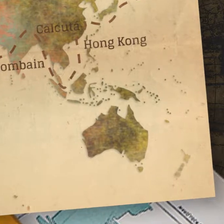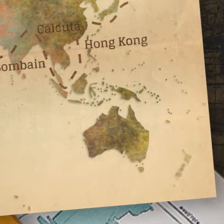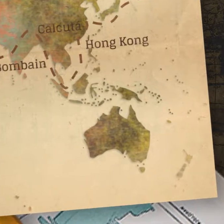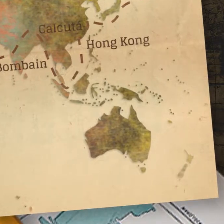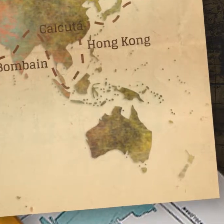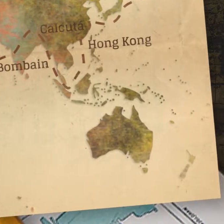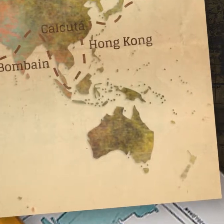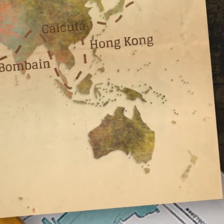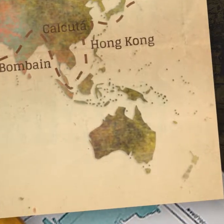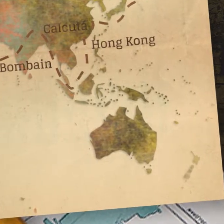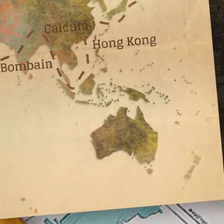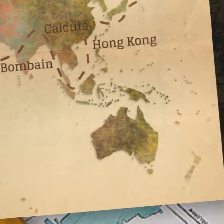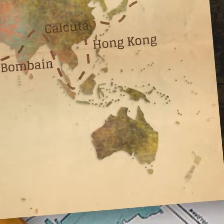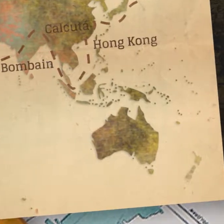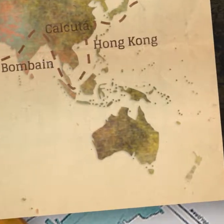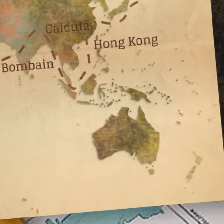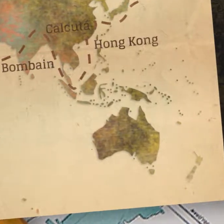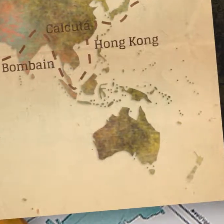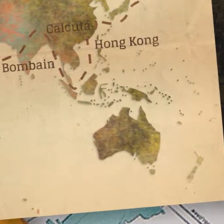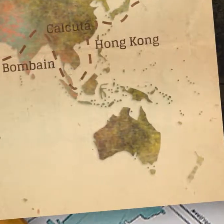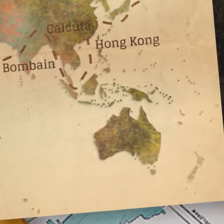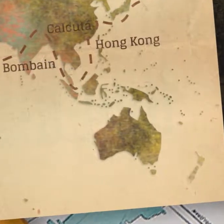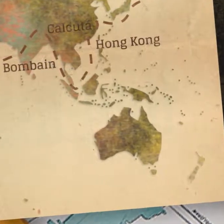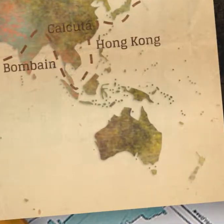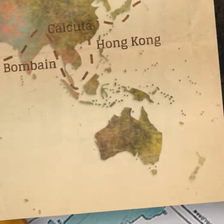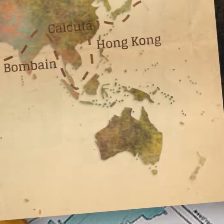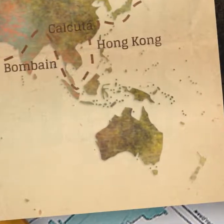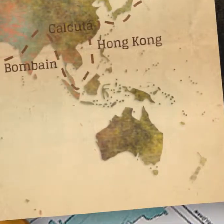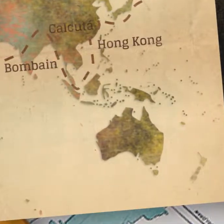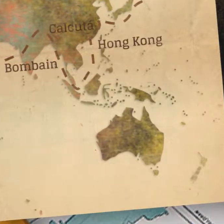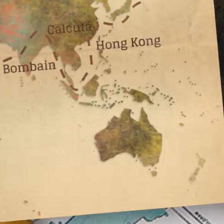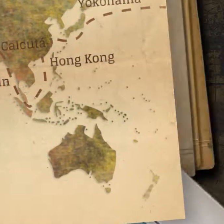Bombaim, Calcutá, Hong Kong e Yokohama.